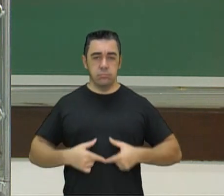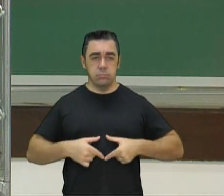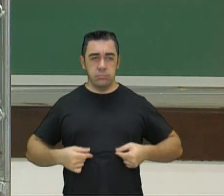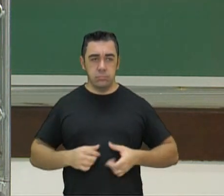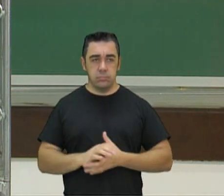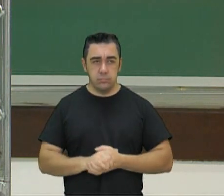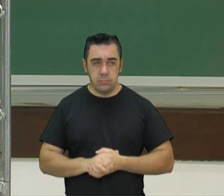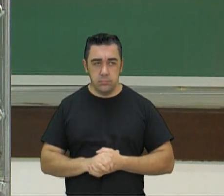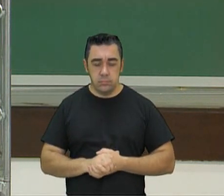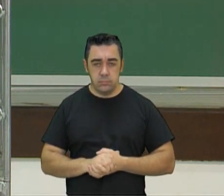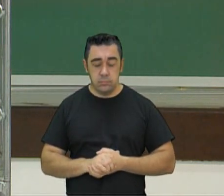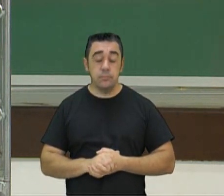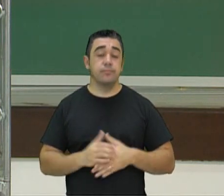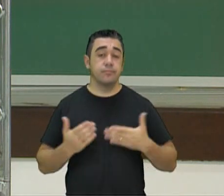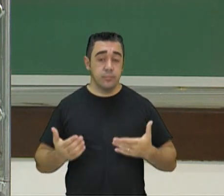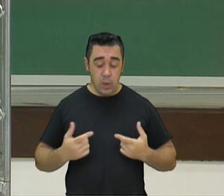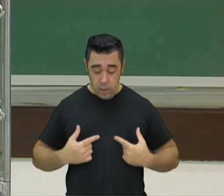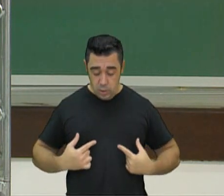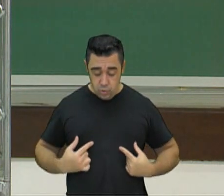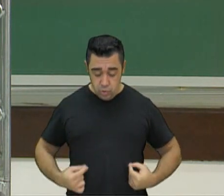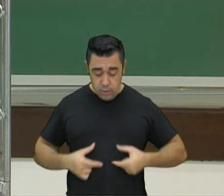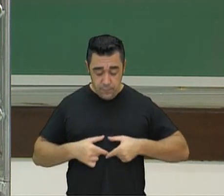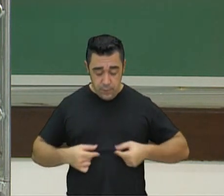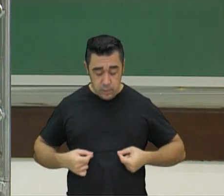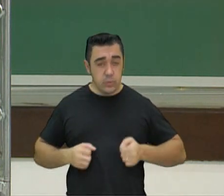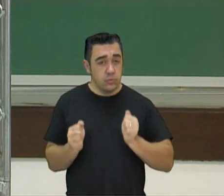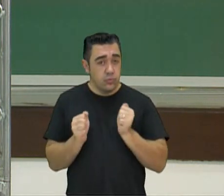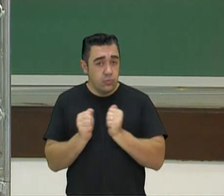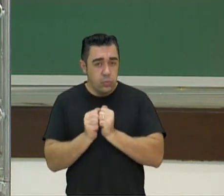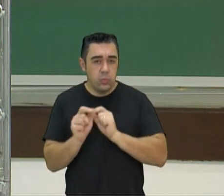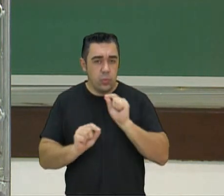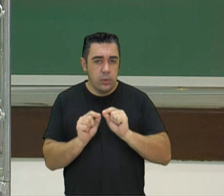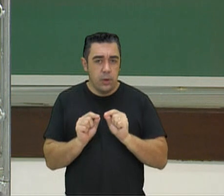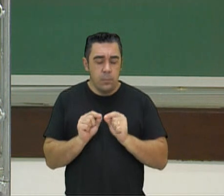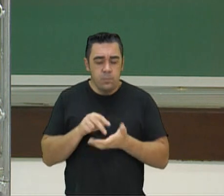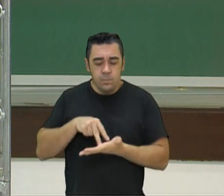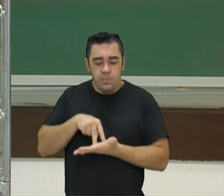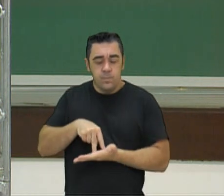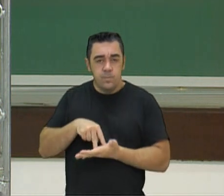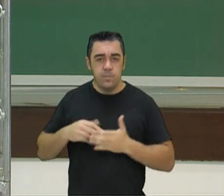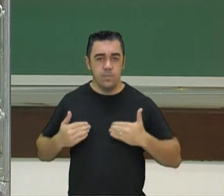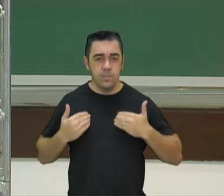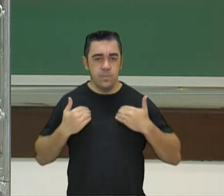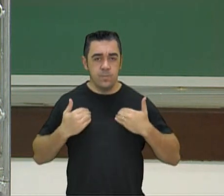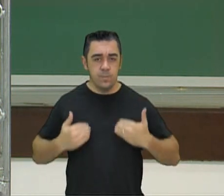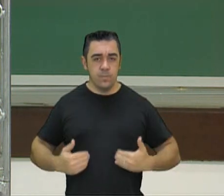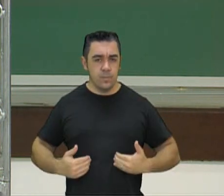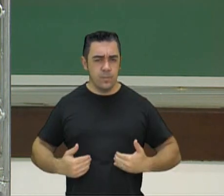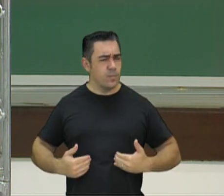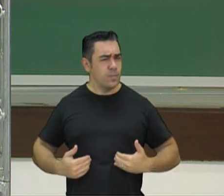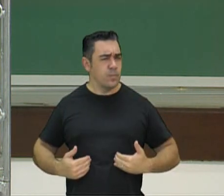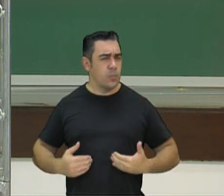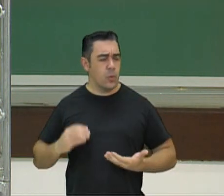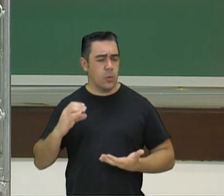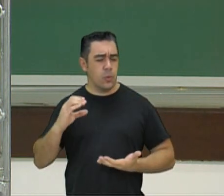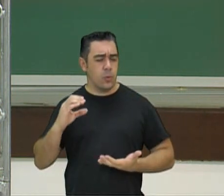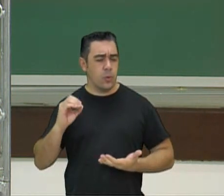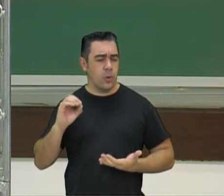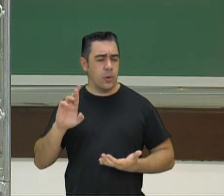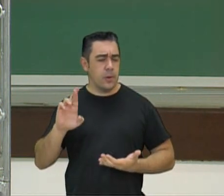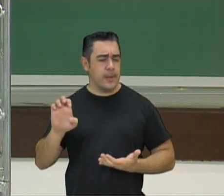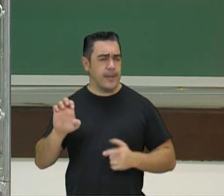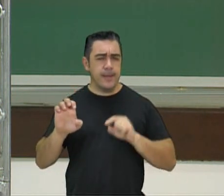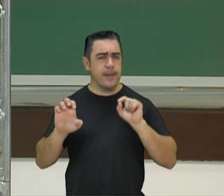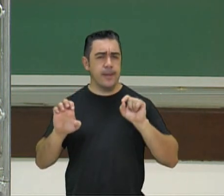que é a função do diafragma com a estabilização do core? Então, nós já vamos ver logo à frente o que é core, então vocês vão aprender como que funciona, qual